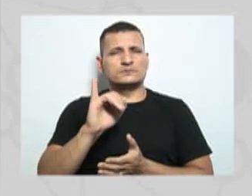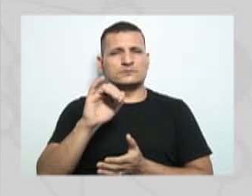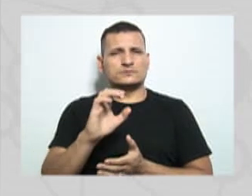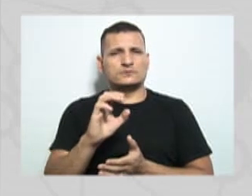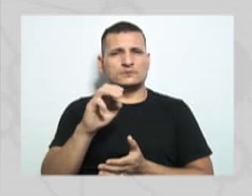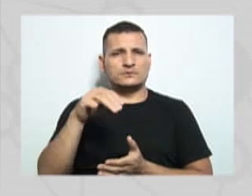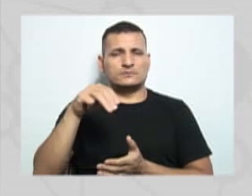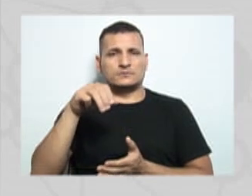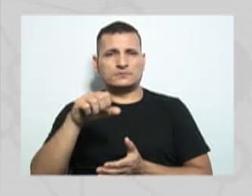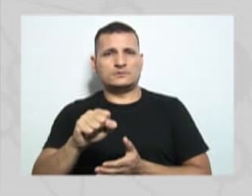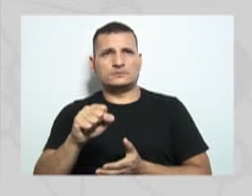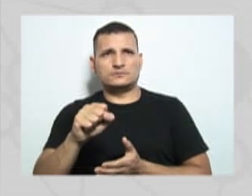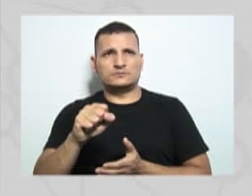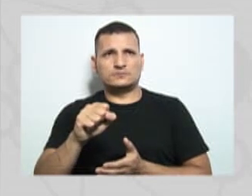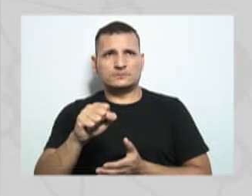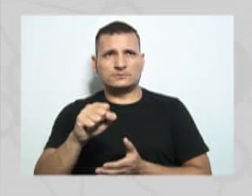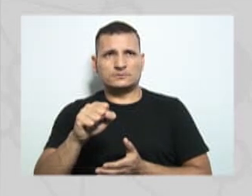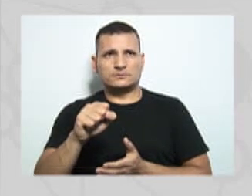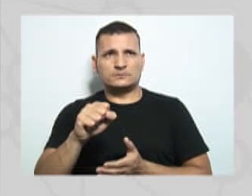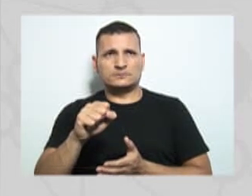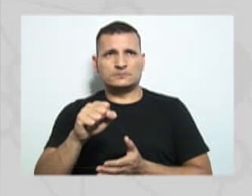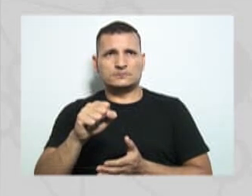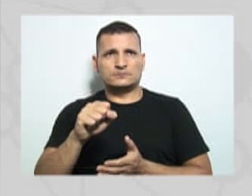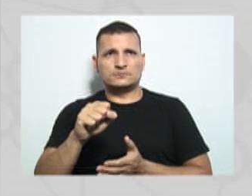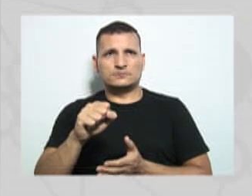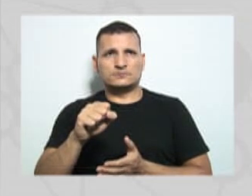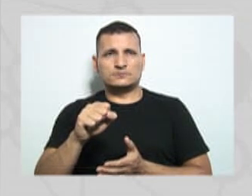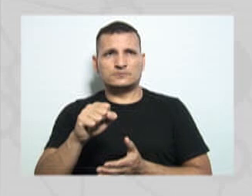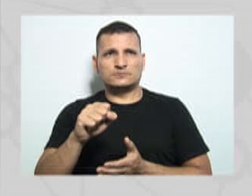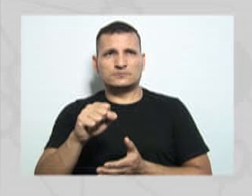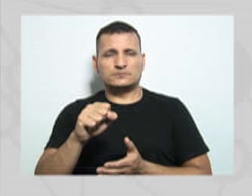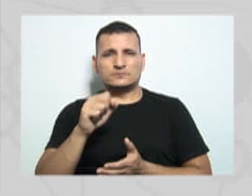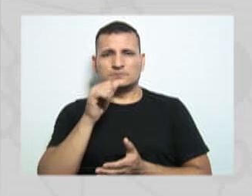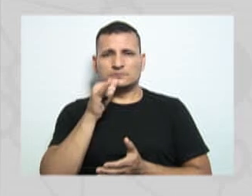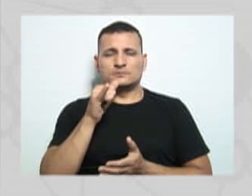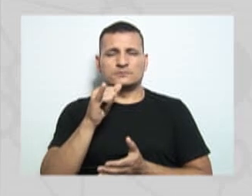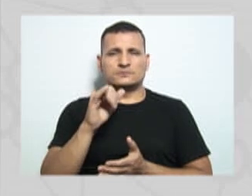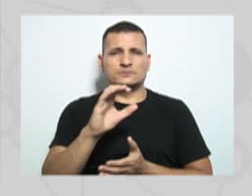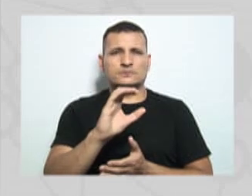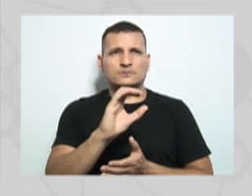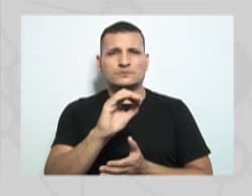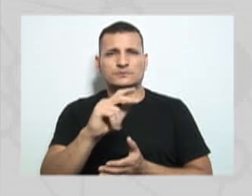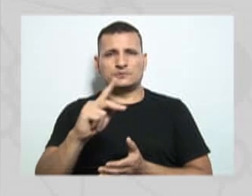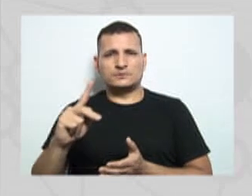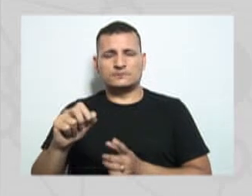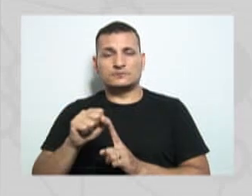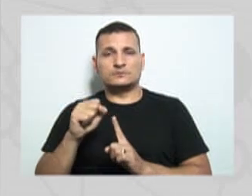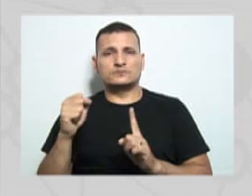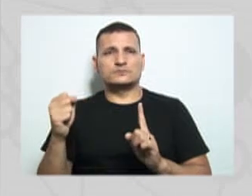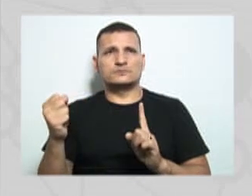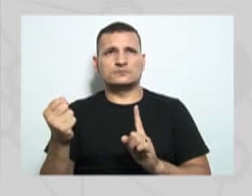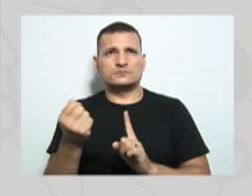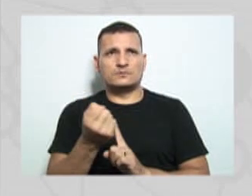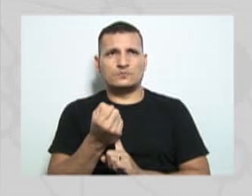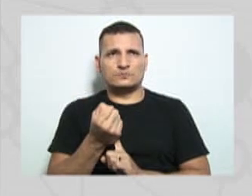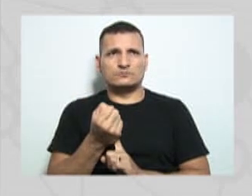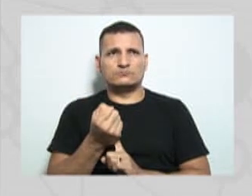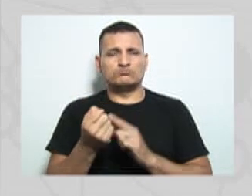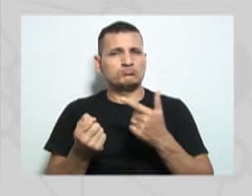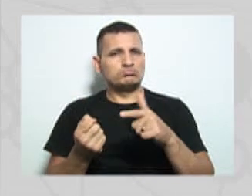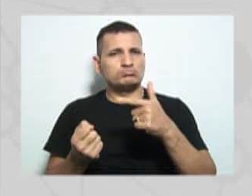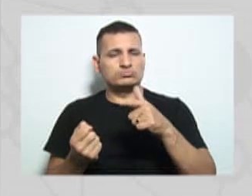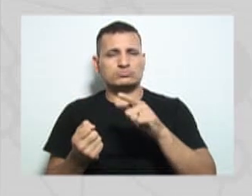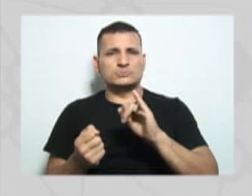saídas internas de mercadorias promovidas por cooperativas sociais, certo?